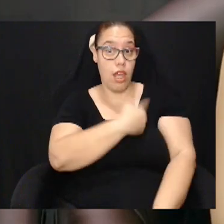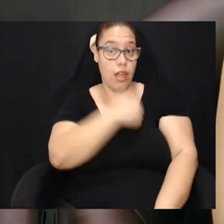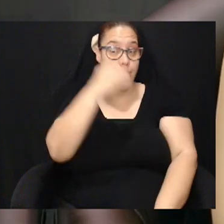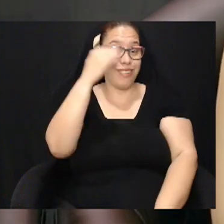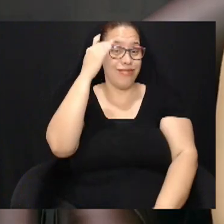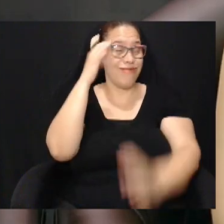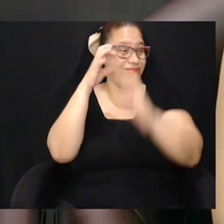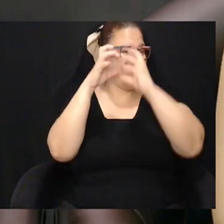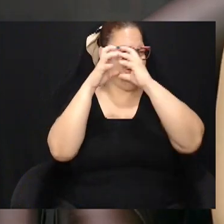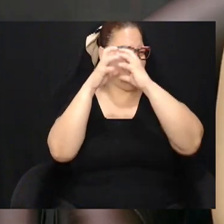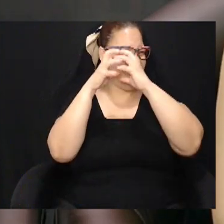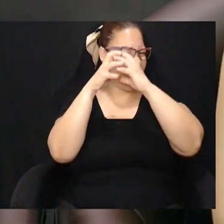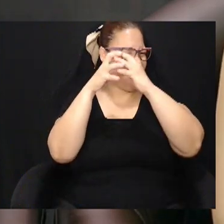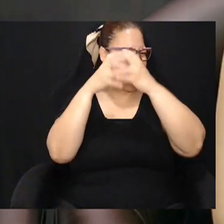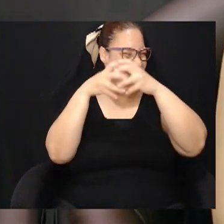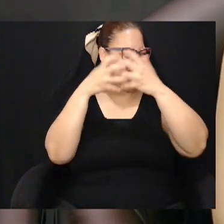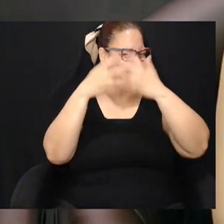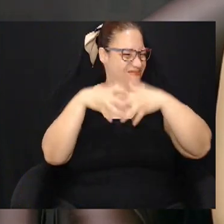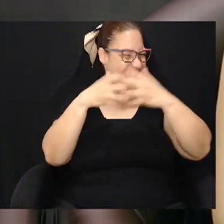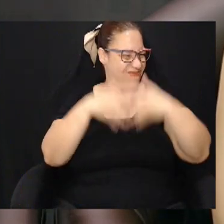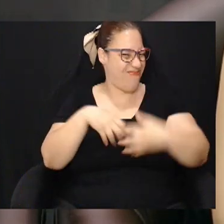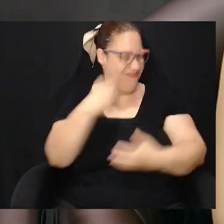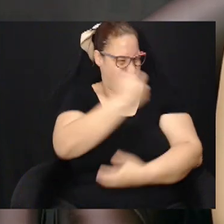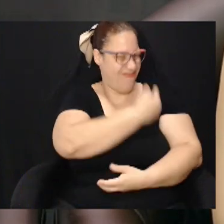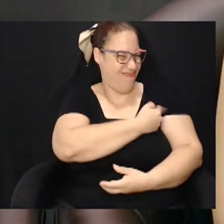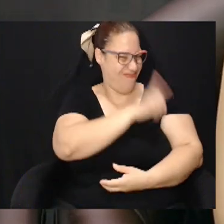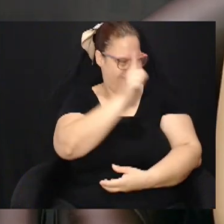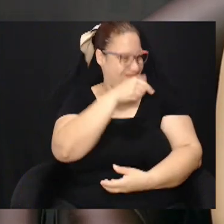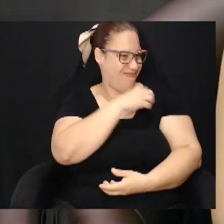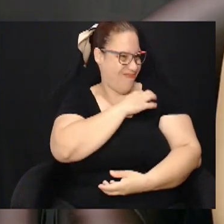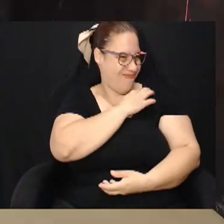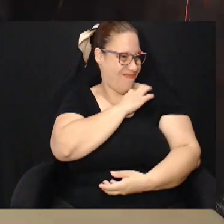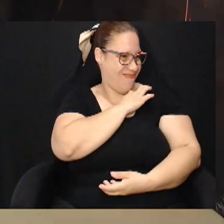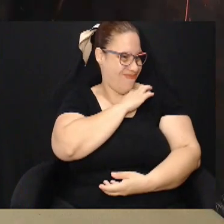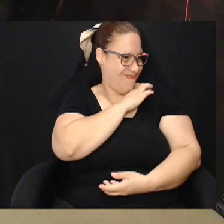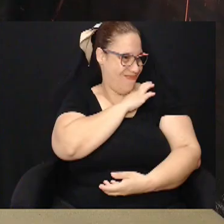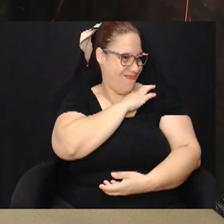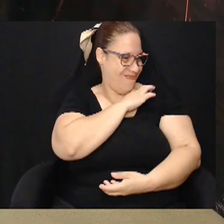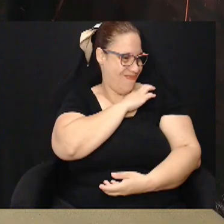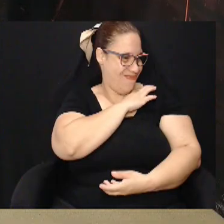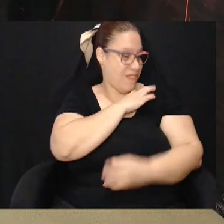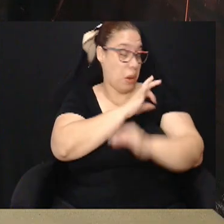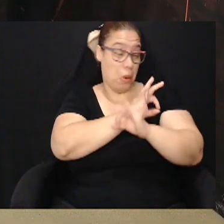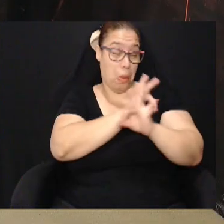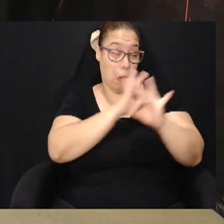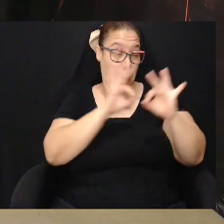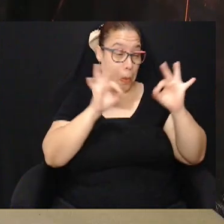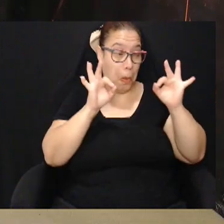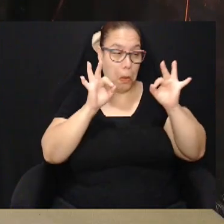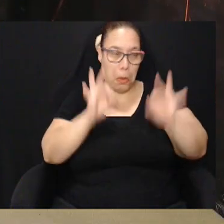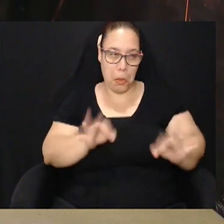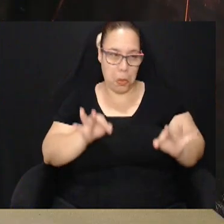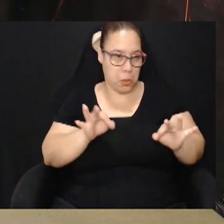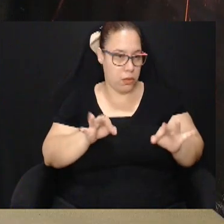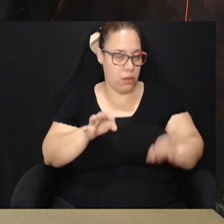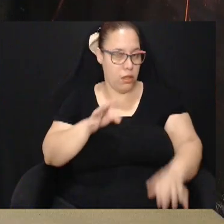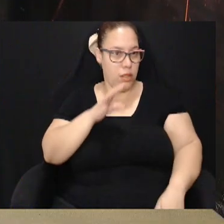né? Como nós somos uma máquina perfeita, né? Sim,